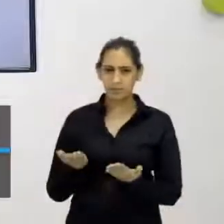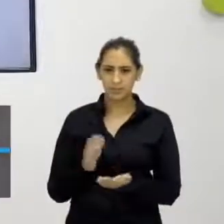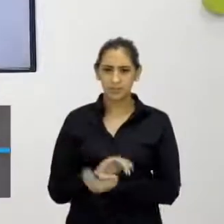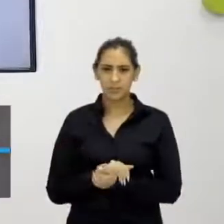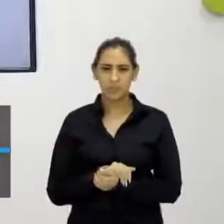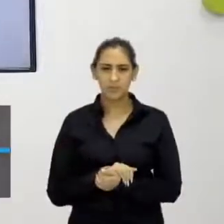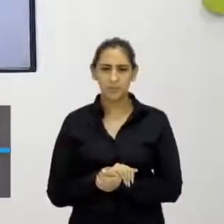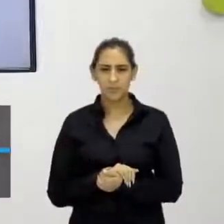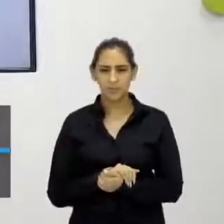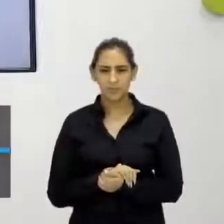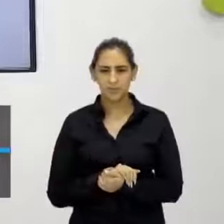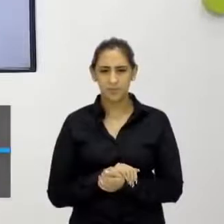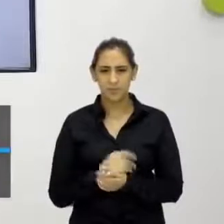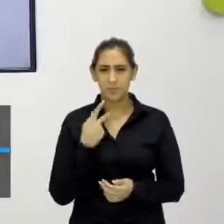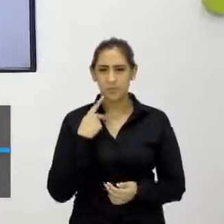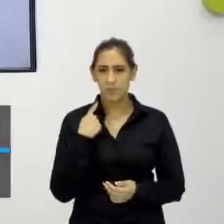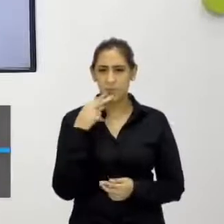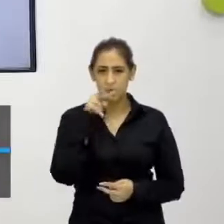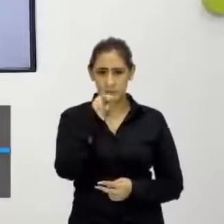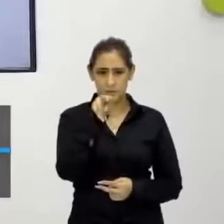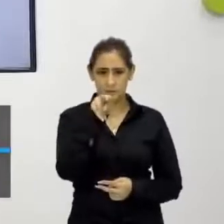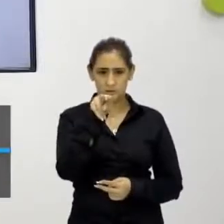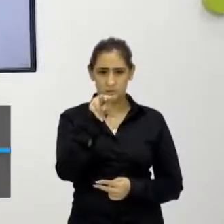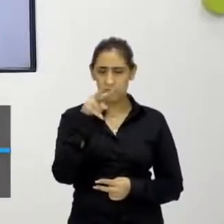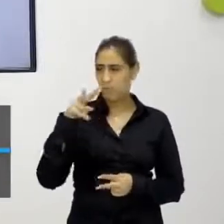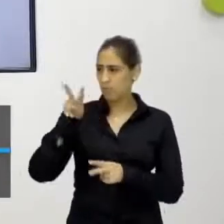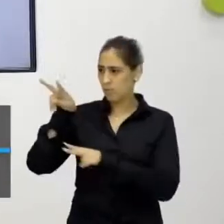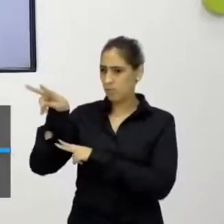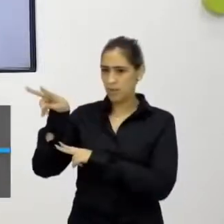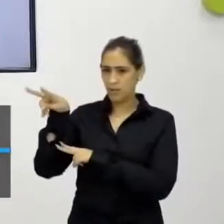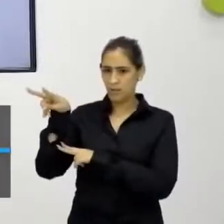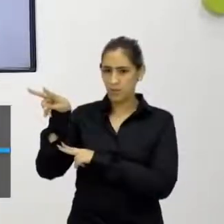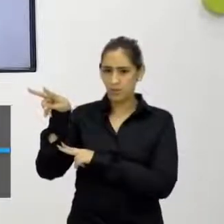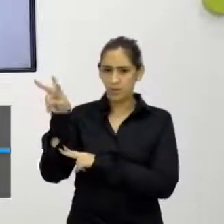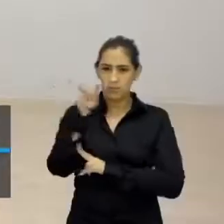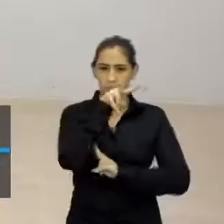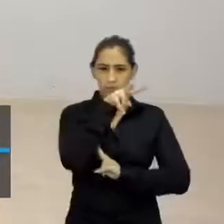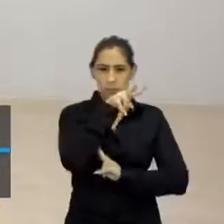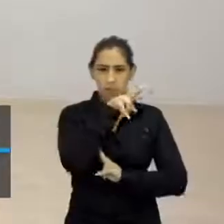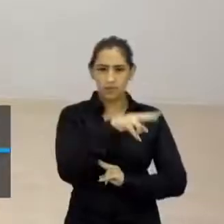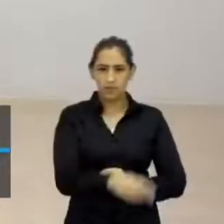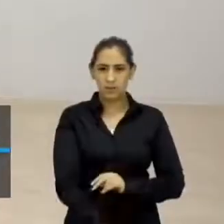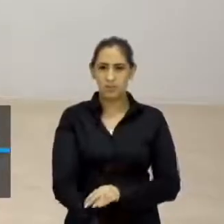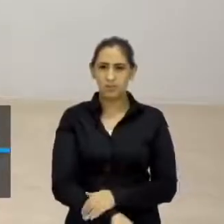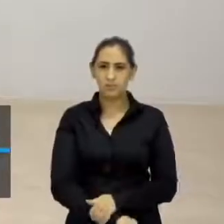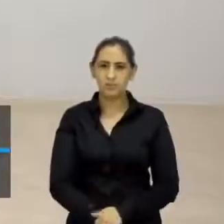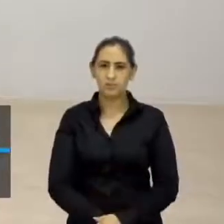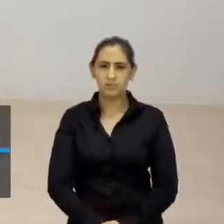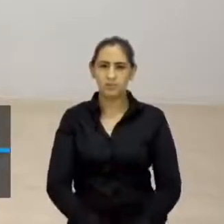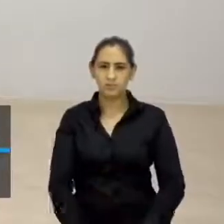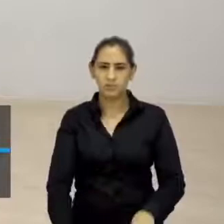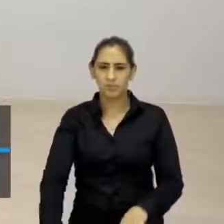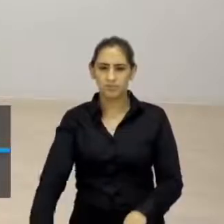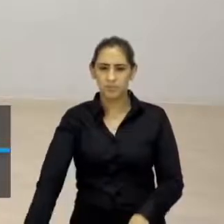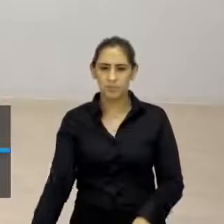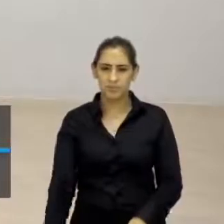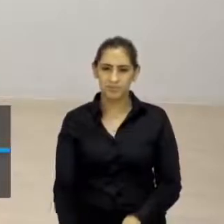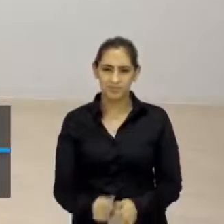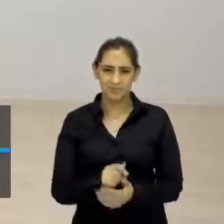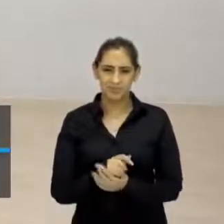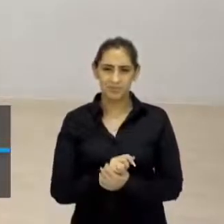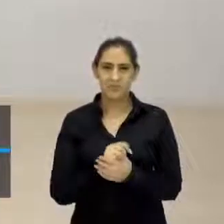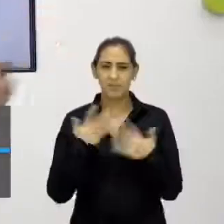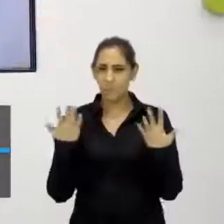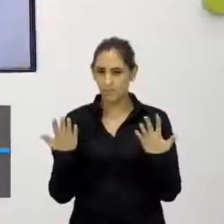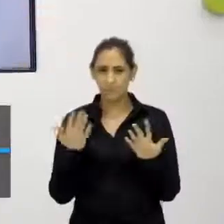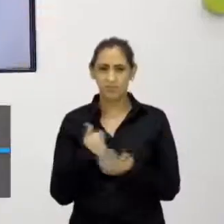se eu falo olhando para cá, se eu falo olhando para lá, ali, quer ver? Deu corte aqui, ali, aqui. Aí, funcionou.